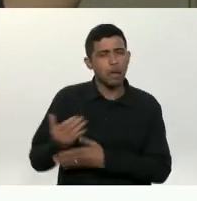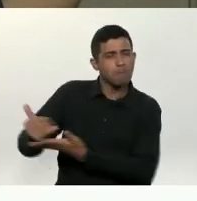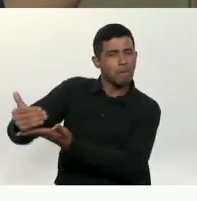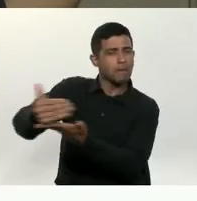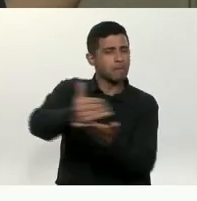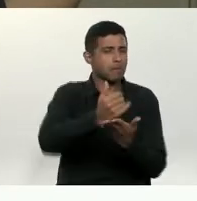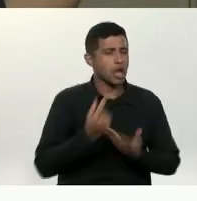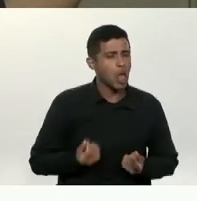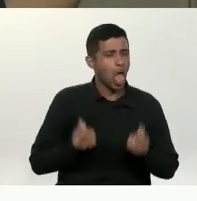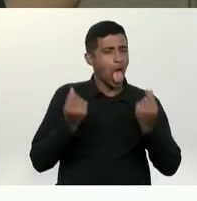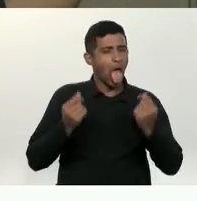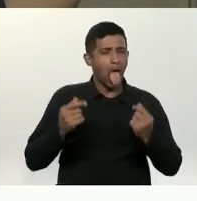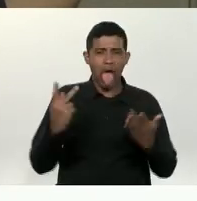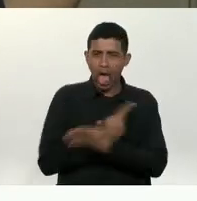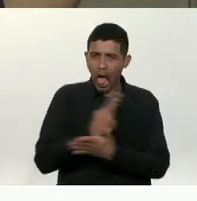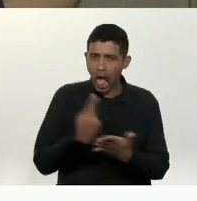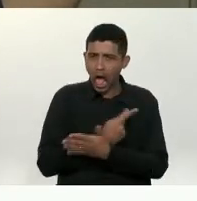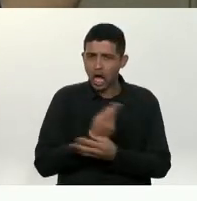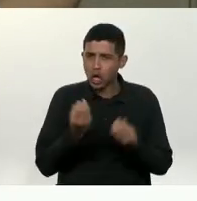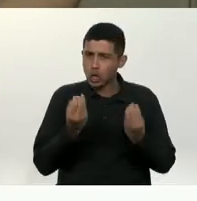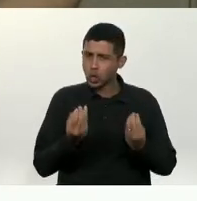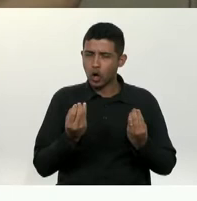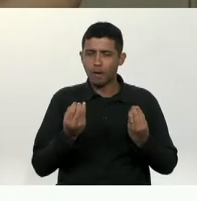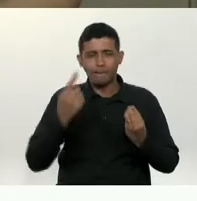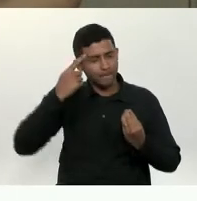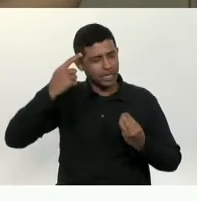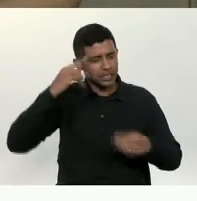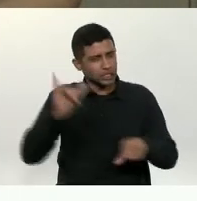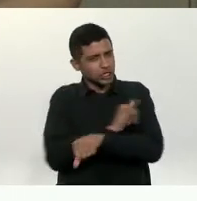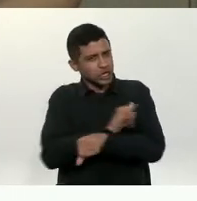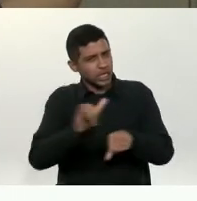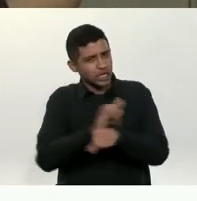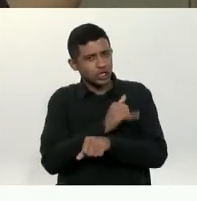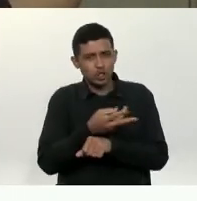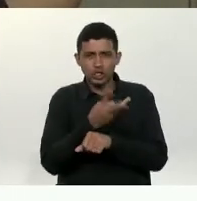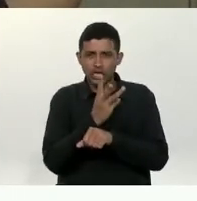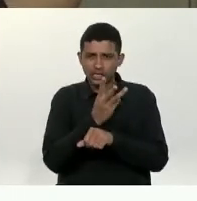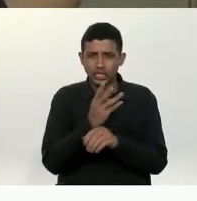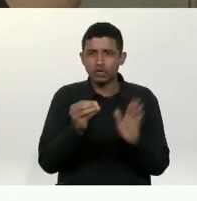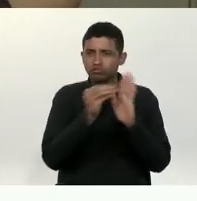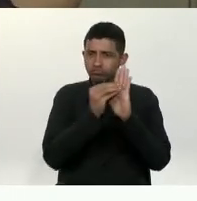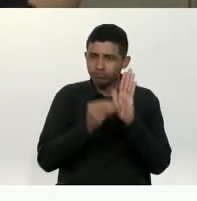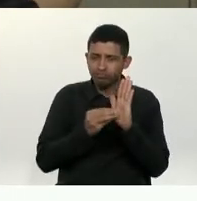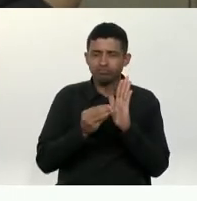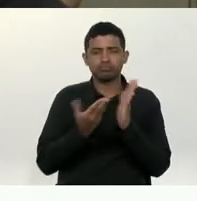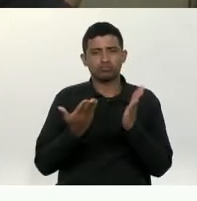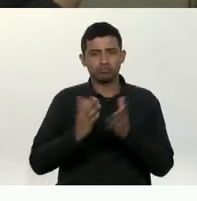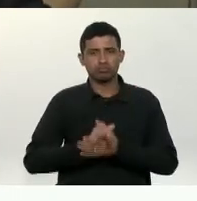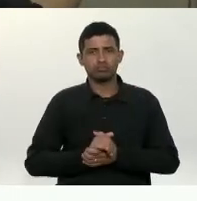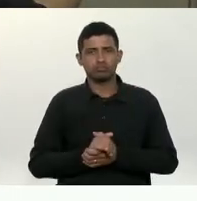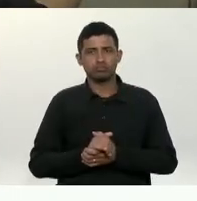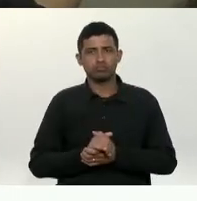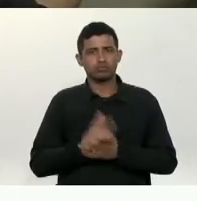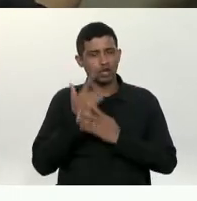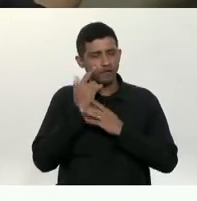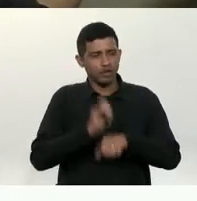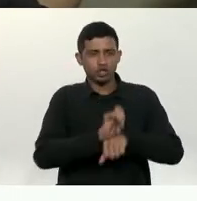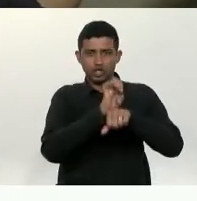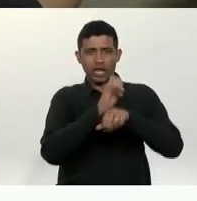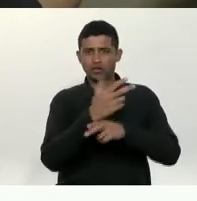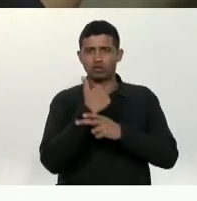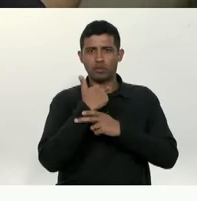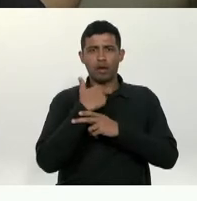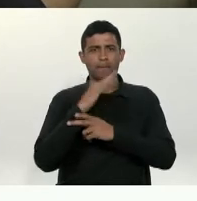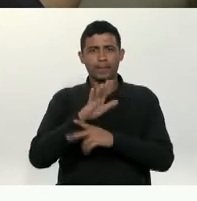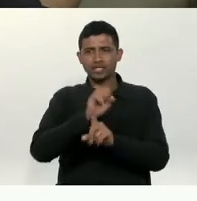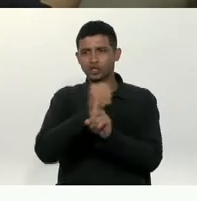indevidamente por conta dessa estratégia do terceiro termo aditivo. Então, precisamos equalizar. O Estado não pode se locupletar, mas a